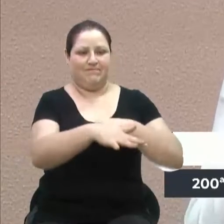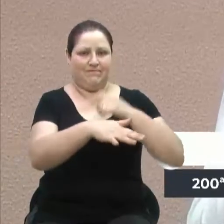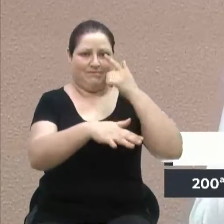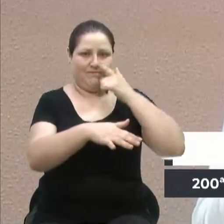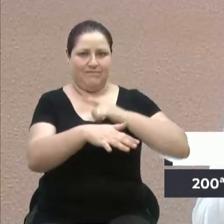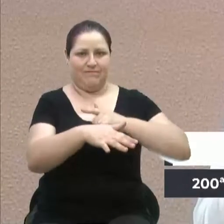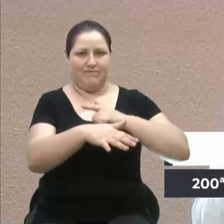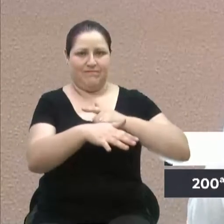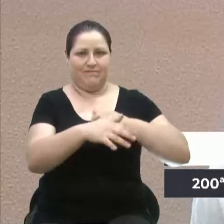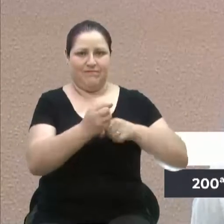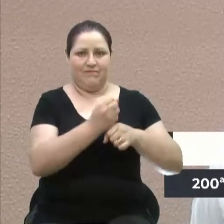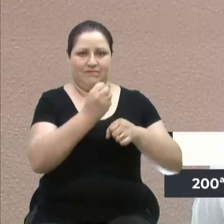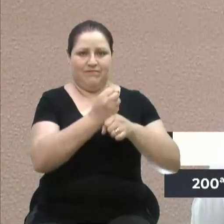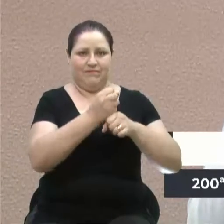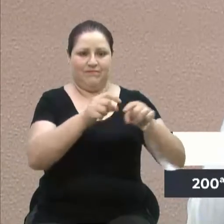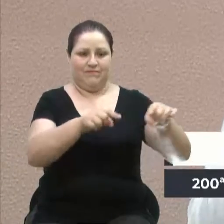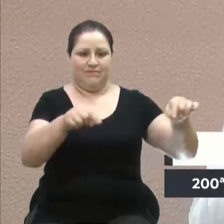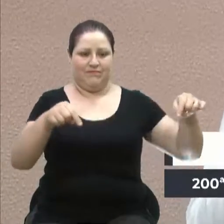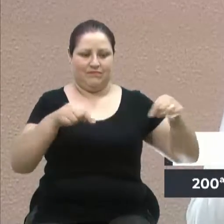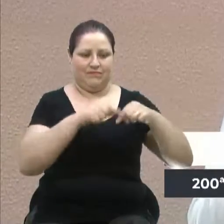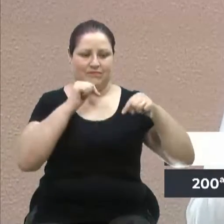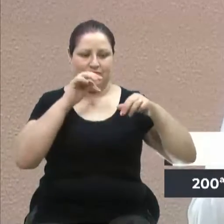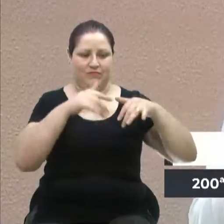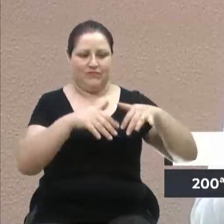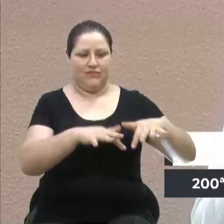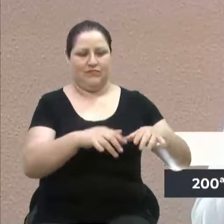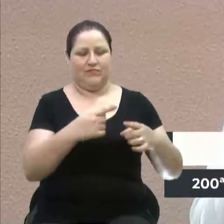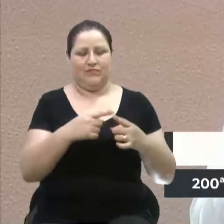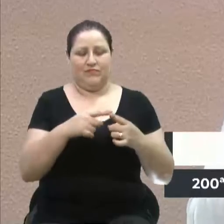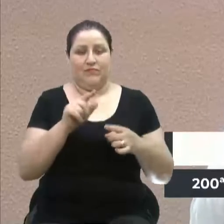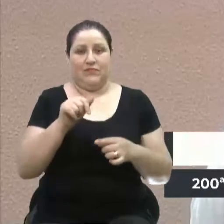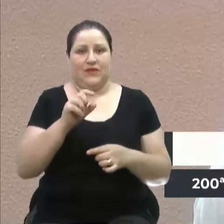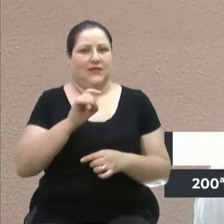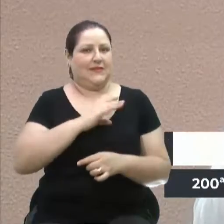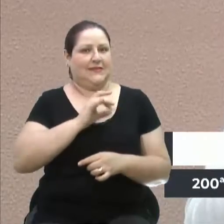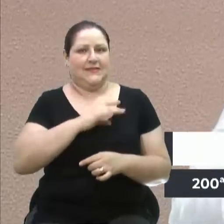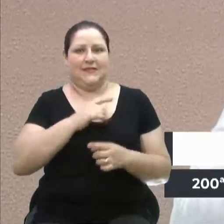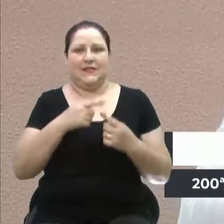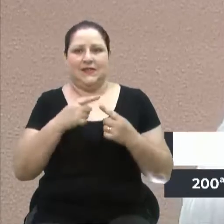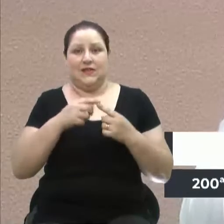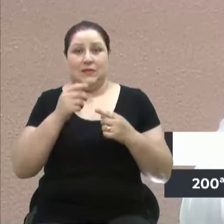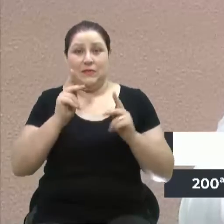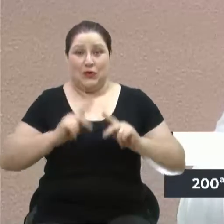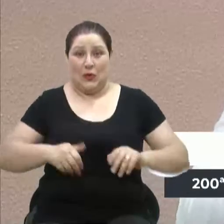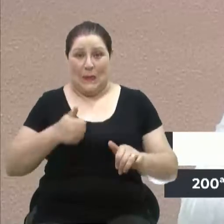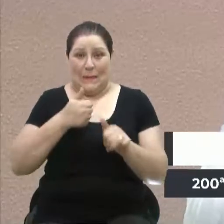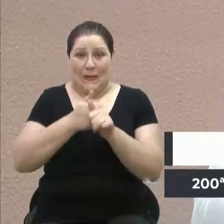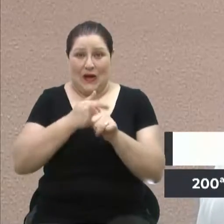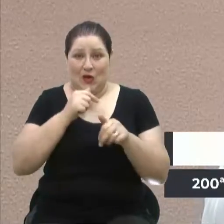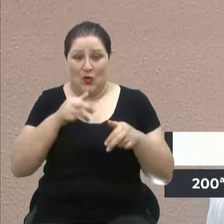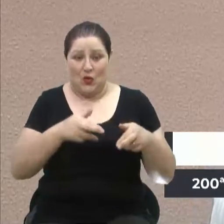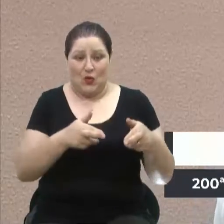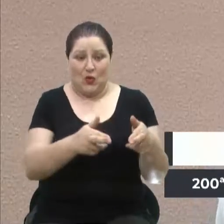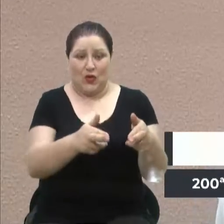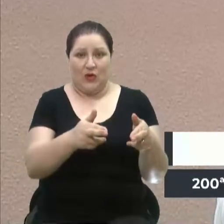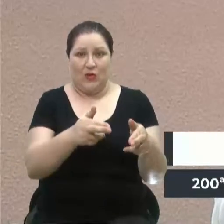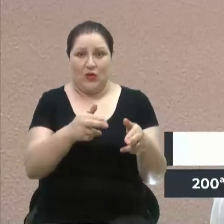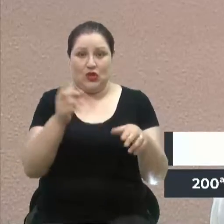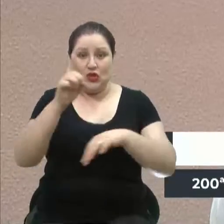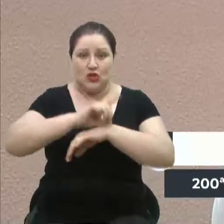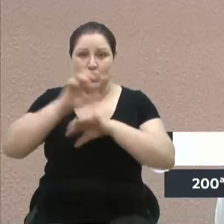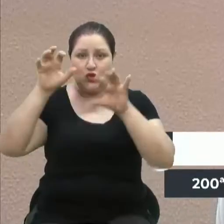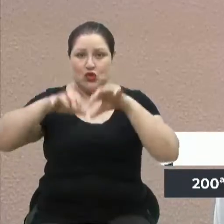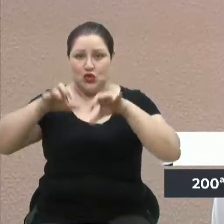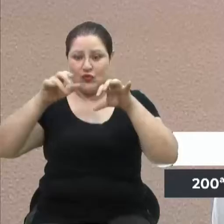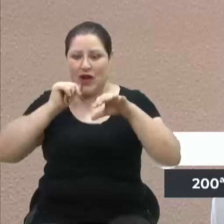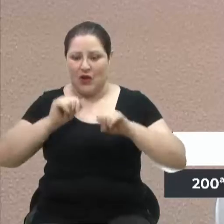do arroio, num dia de chuva, não consegue dormir. E a velocidade com que a água sobe é impressionante. Então,